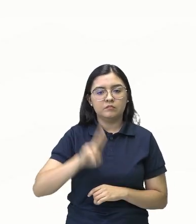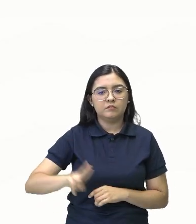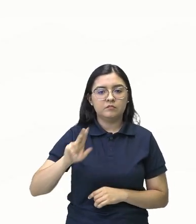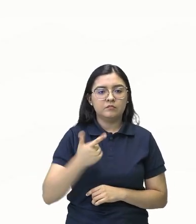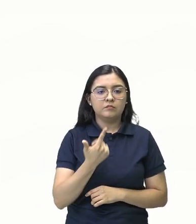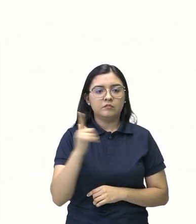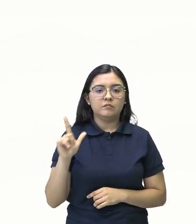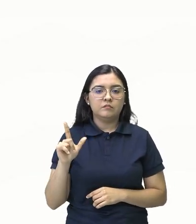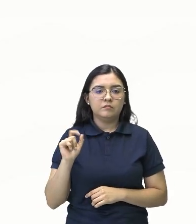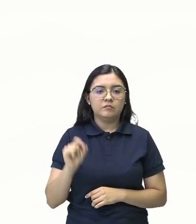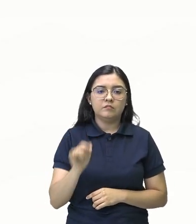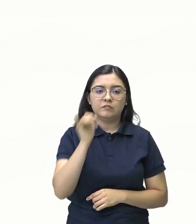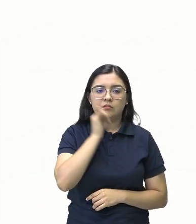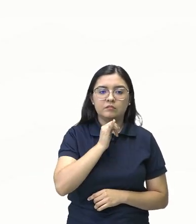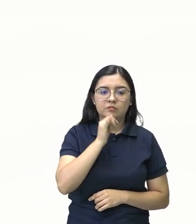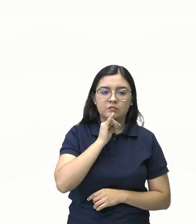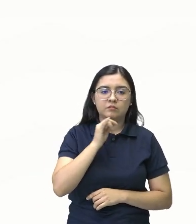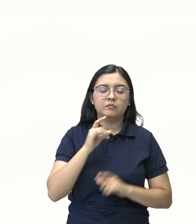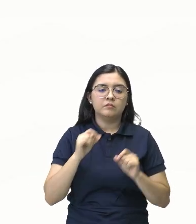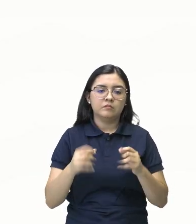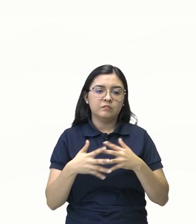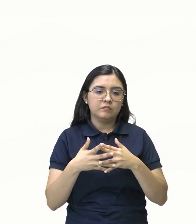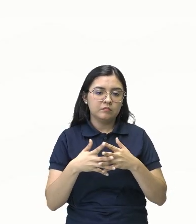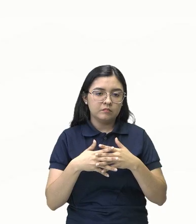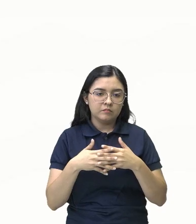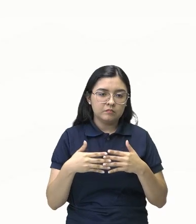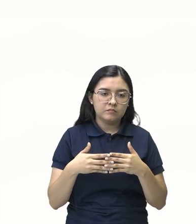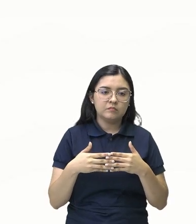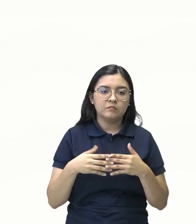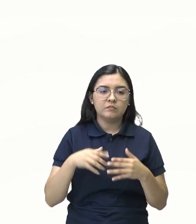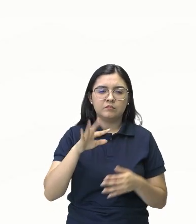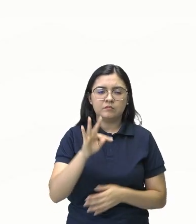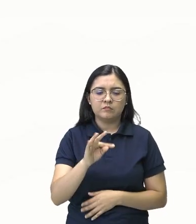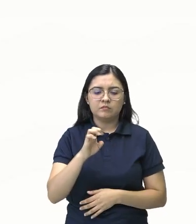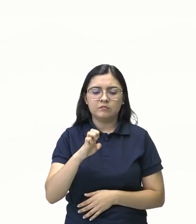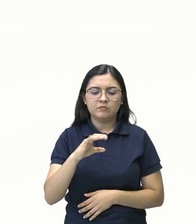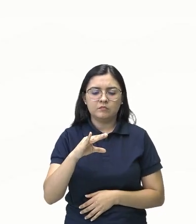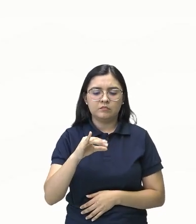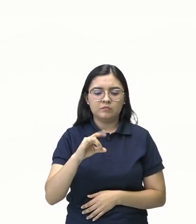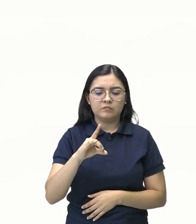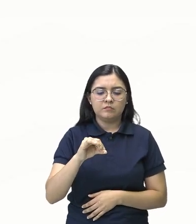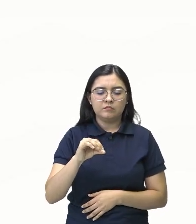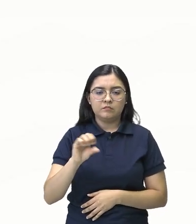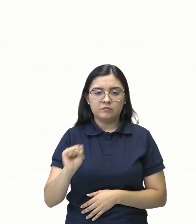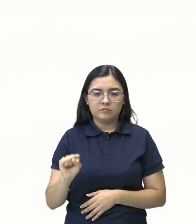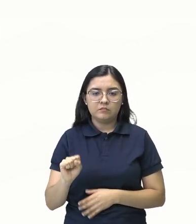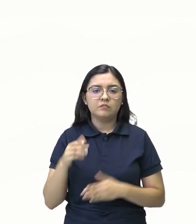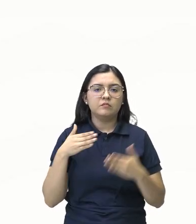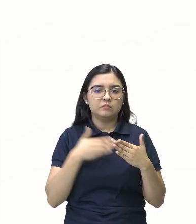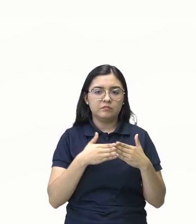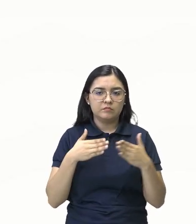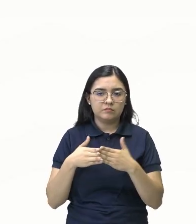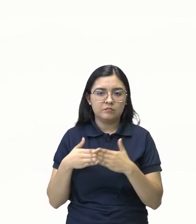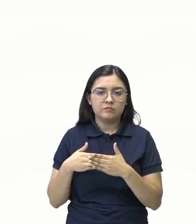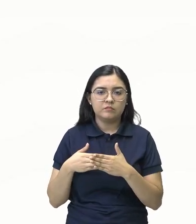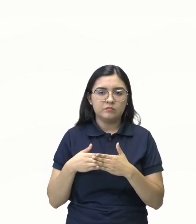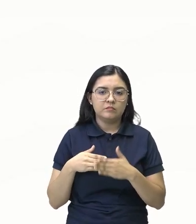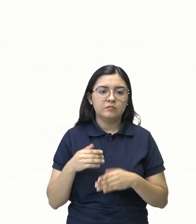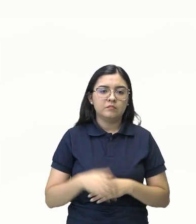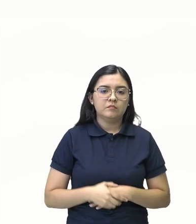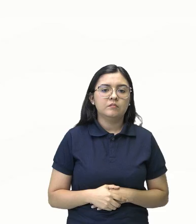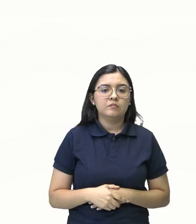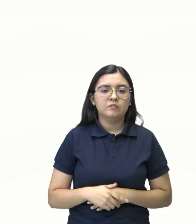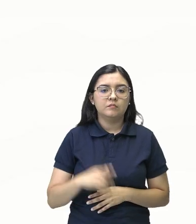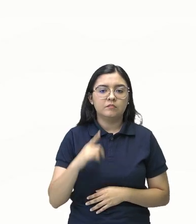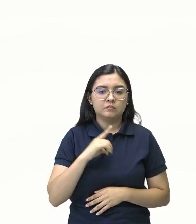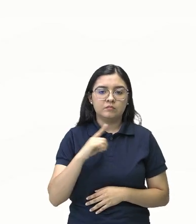traits, né, como tecidos, por exemplo, é controversa, ou seja, ela é limitante.